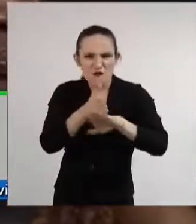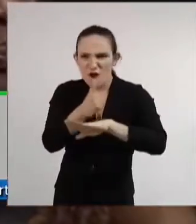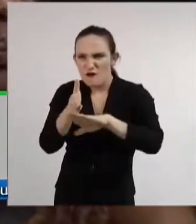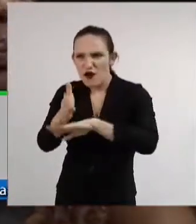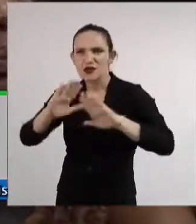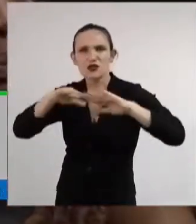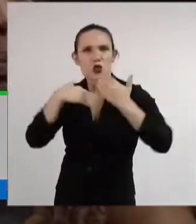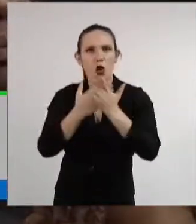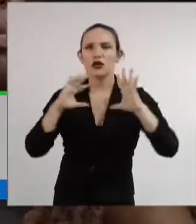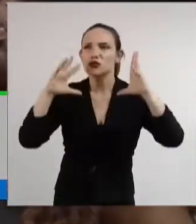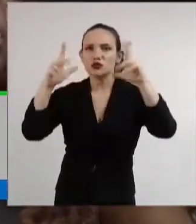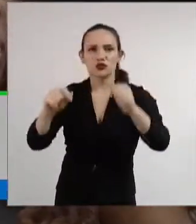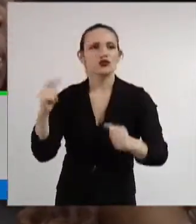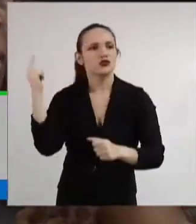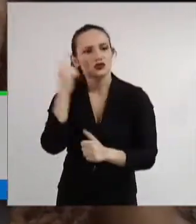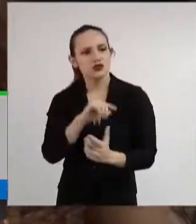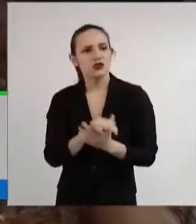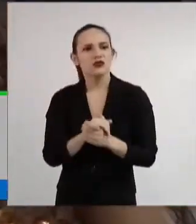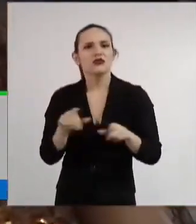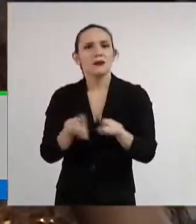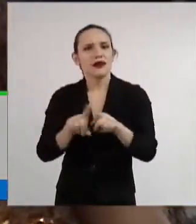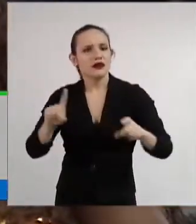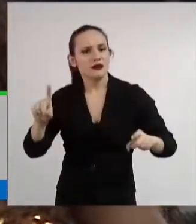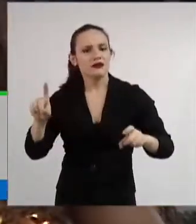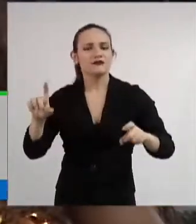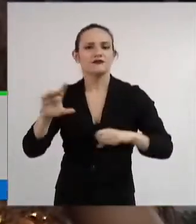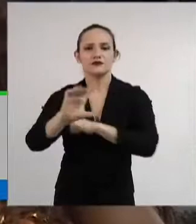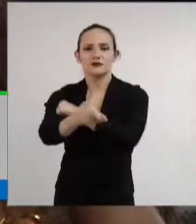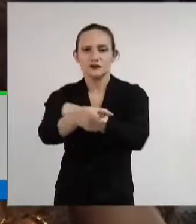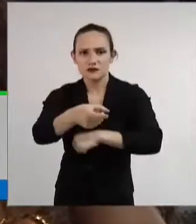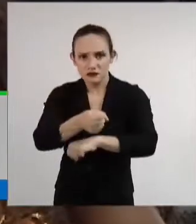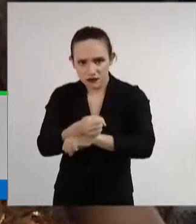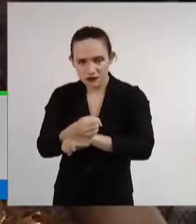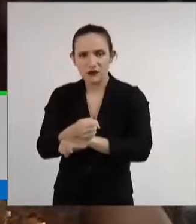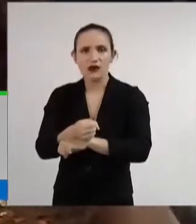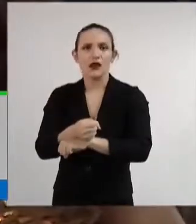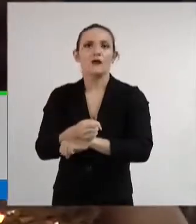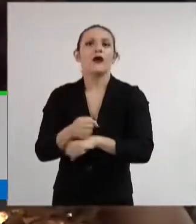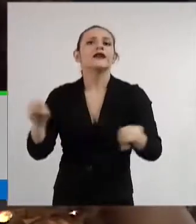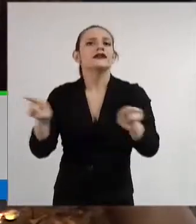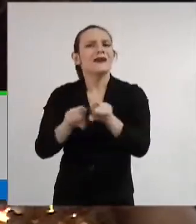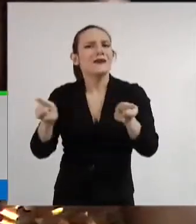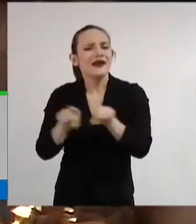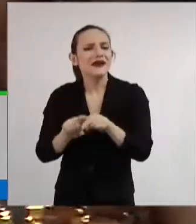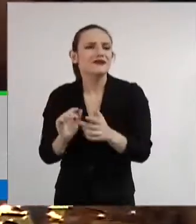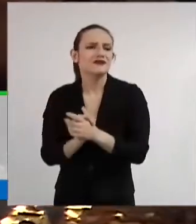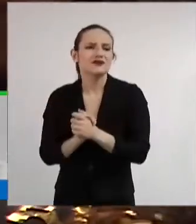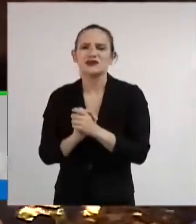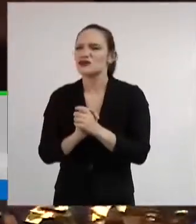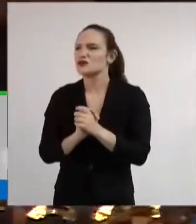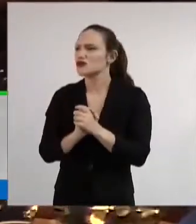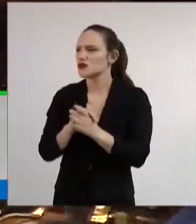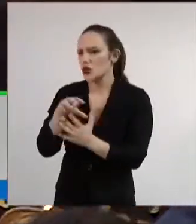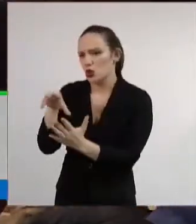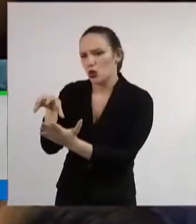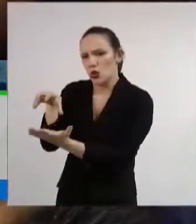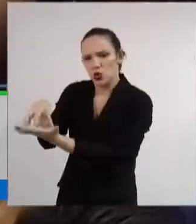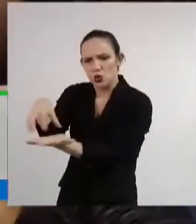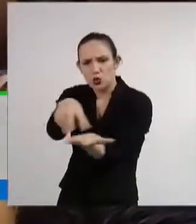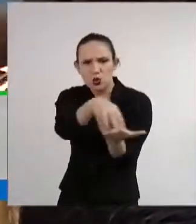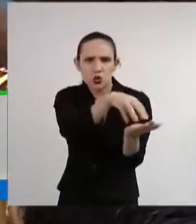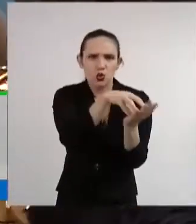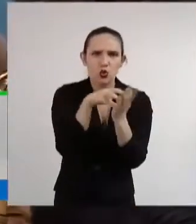geográficos e que alcançou os quilombolas, que alcançou, na verdade, os outros rincões, as